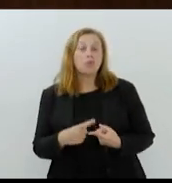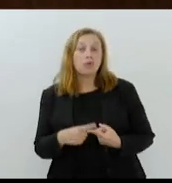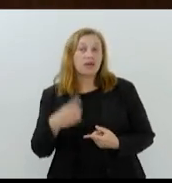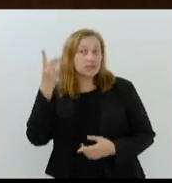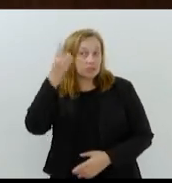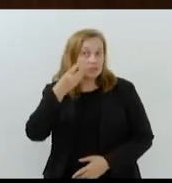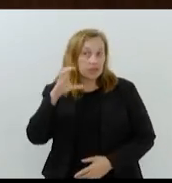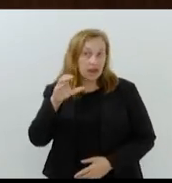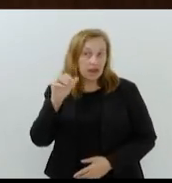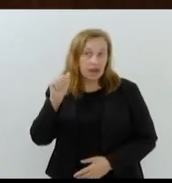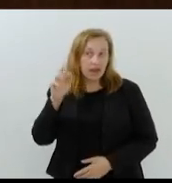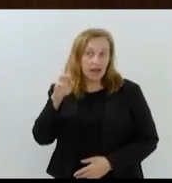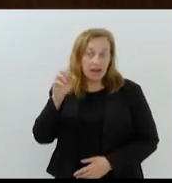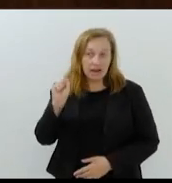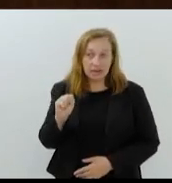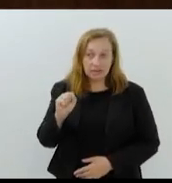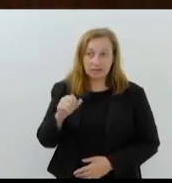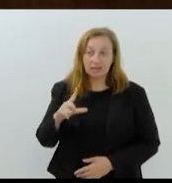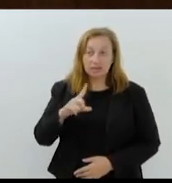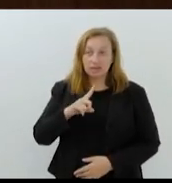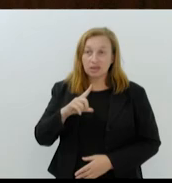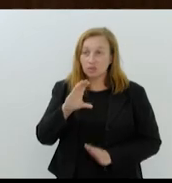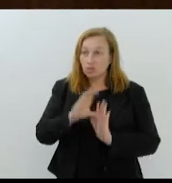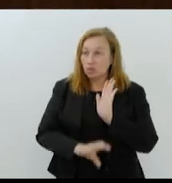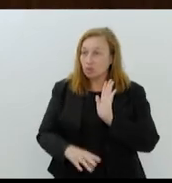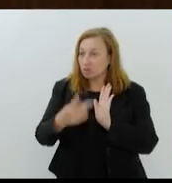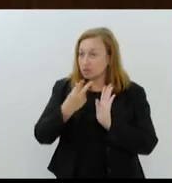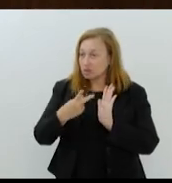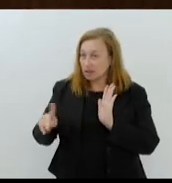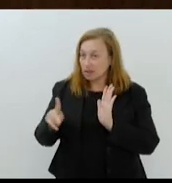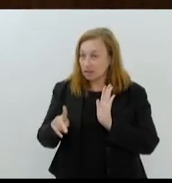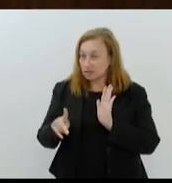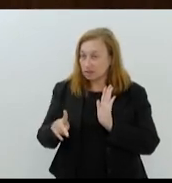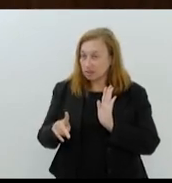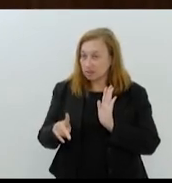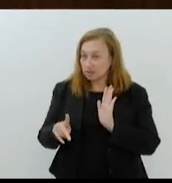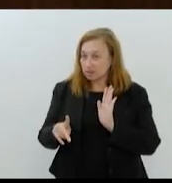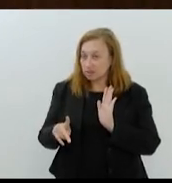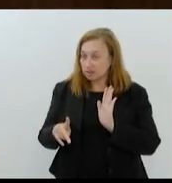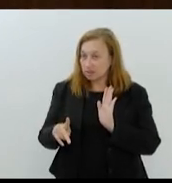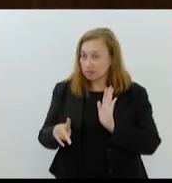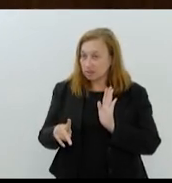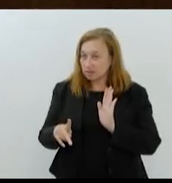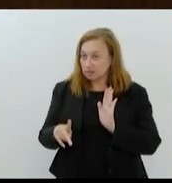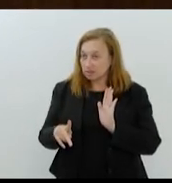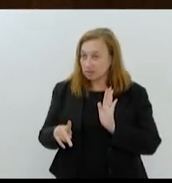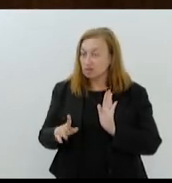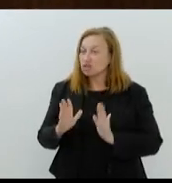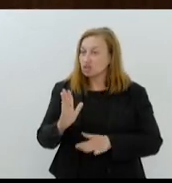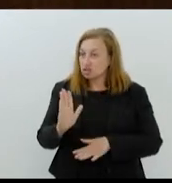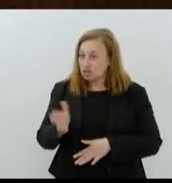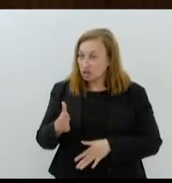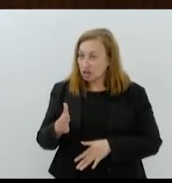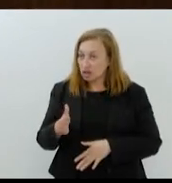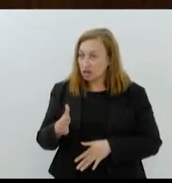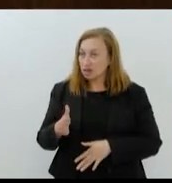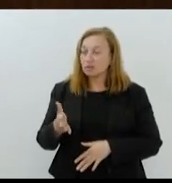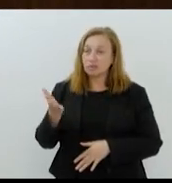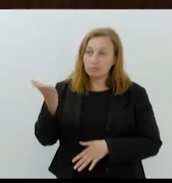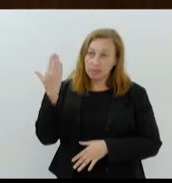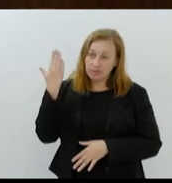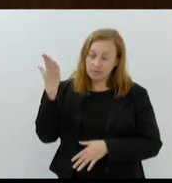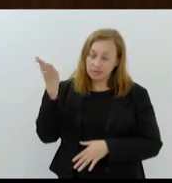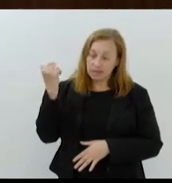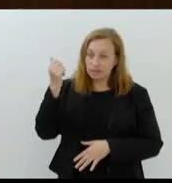deputada Carla tem no seu currículo o cargo de prefeito. E o cargo